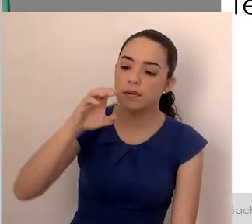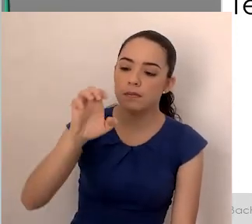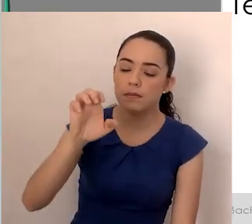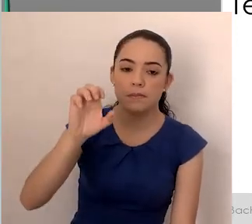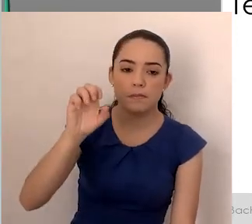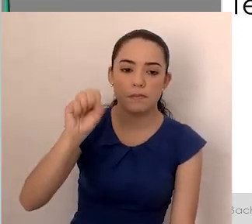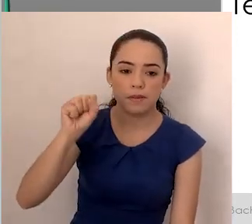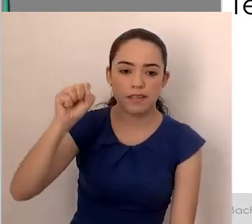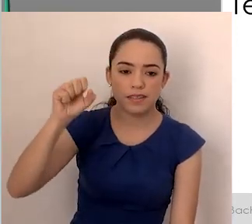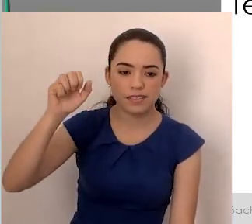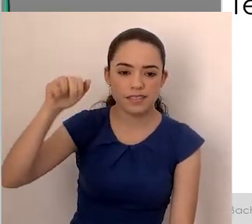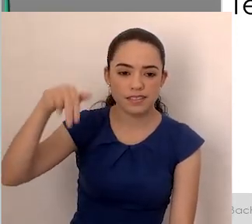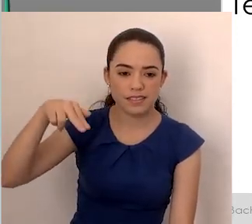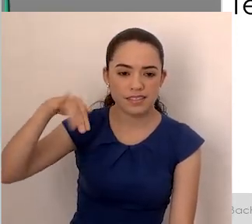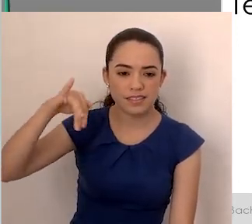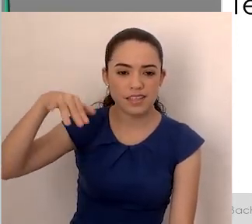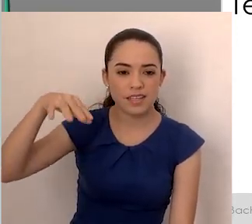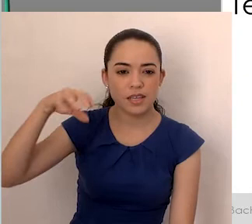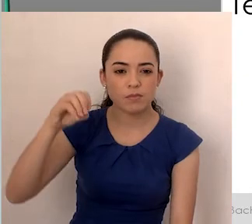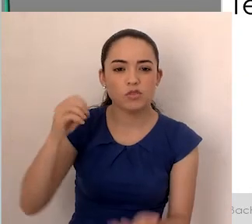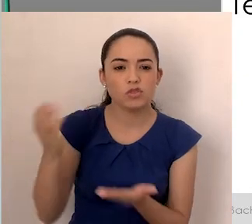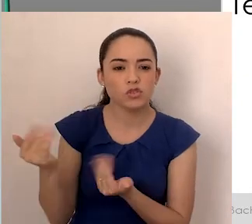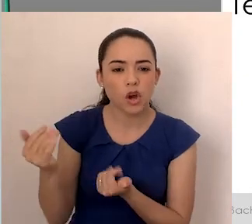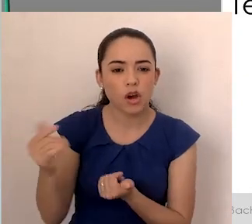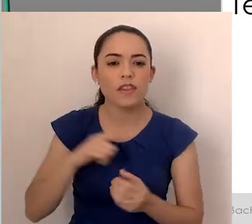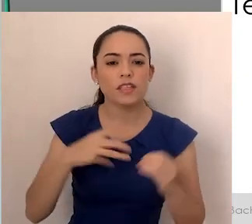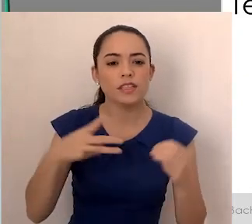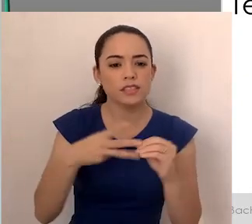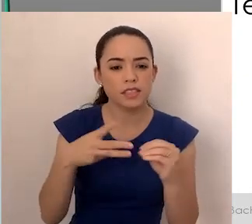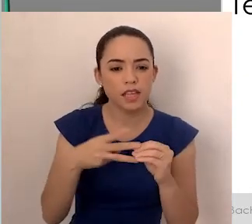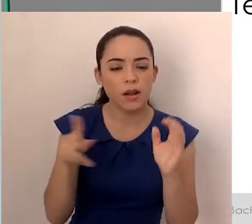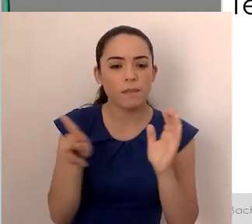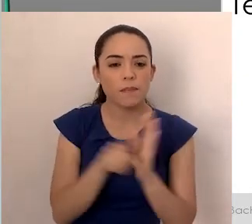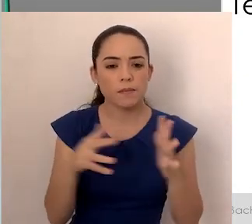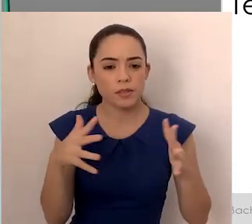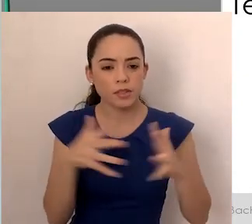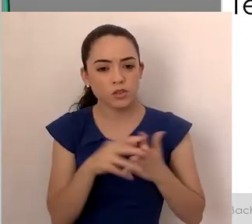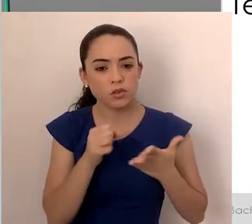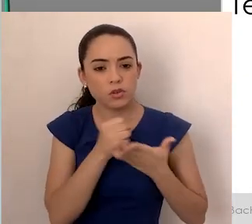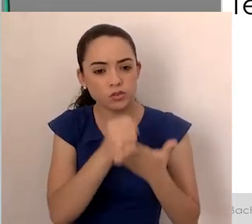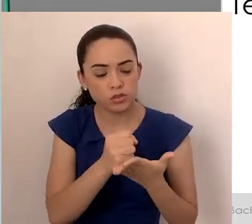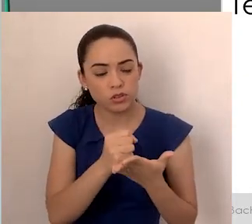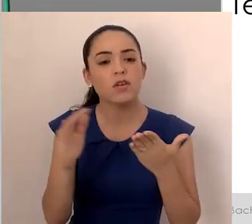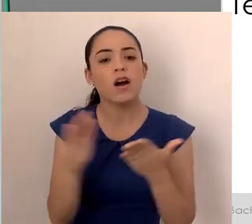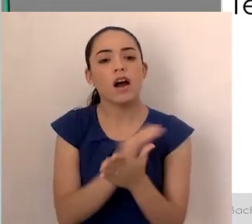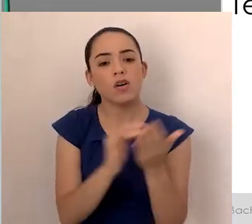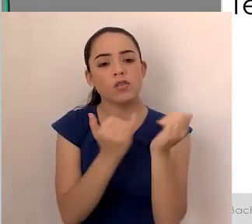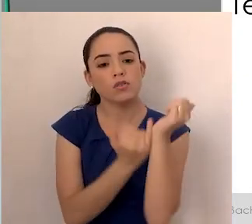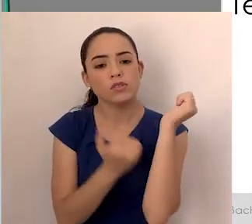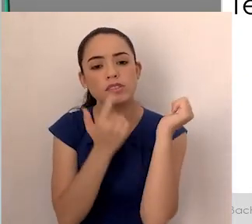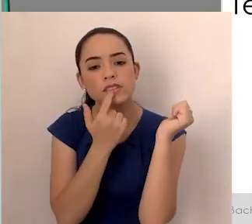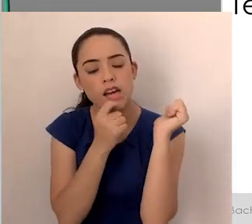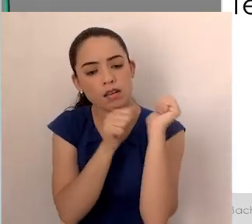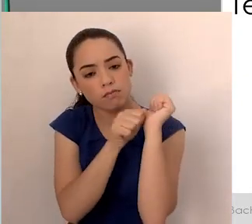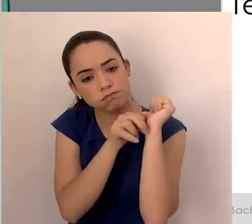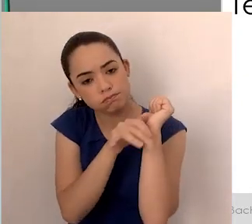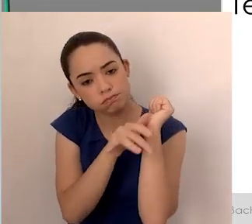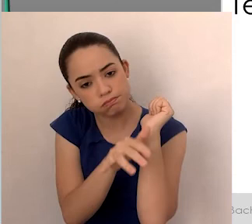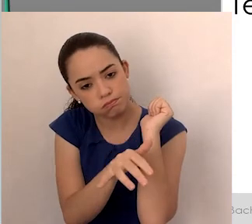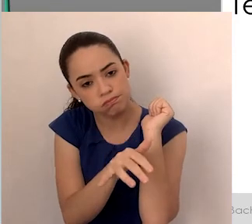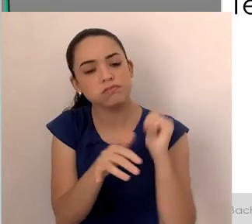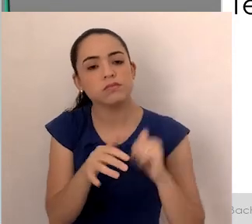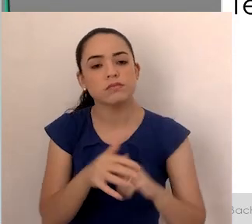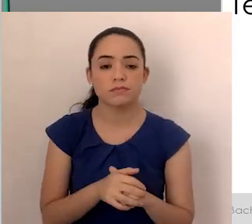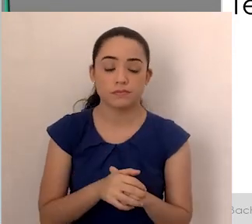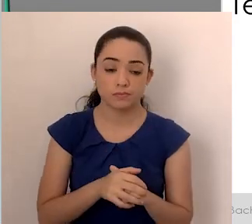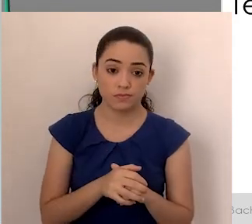tecido conjuntivo. O mesênquima jovem é um tecido multipotente produzindo células do tecido conjuntivo, células